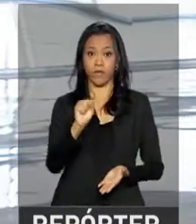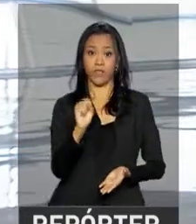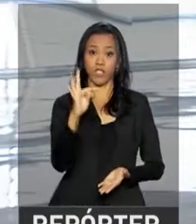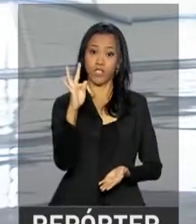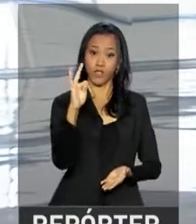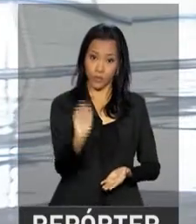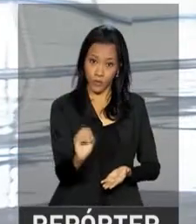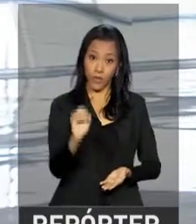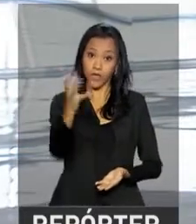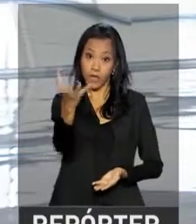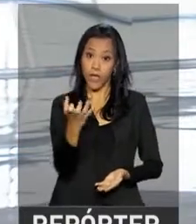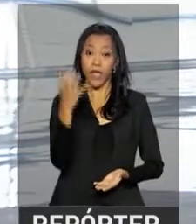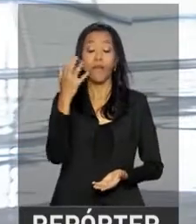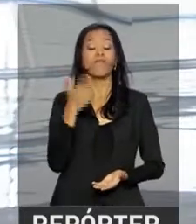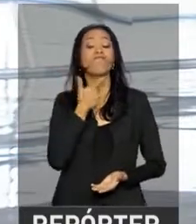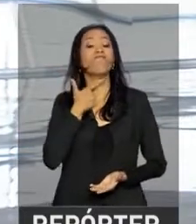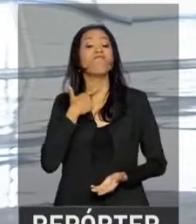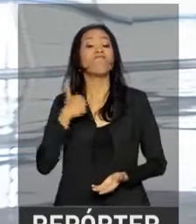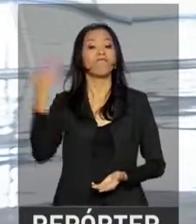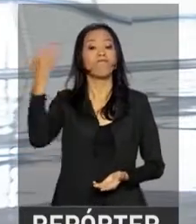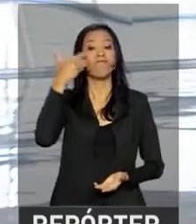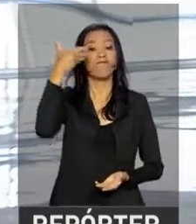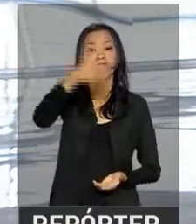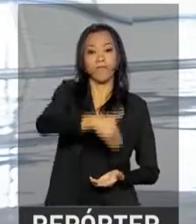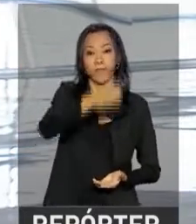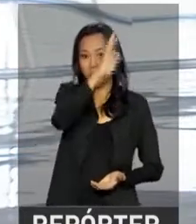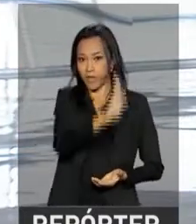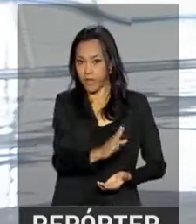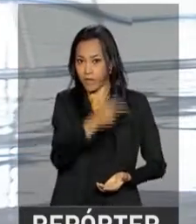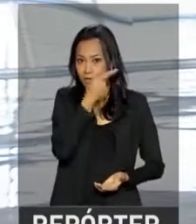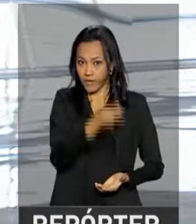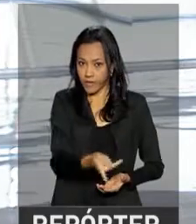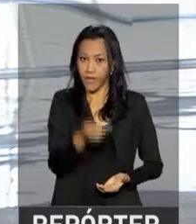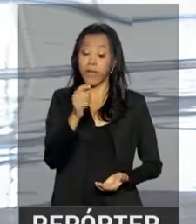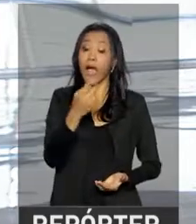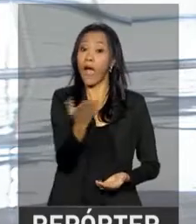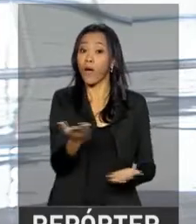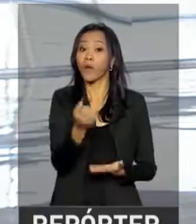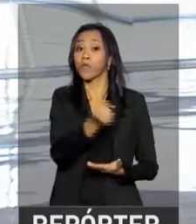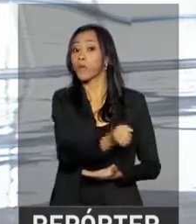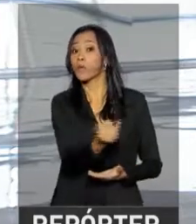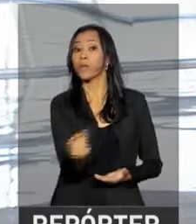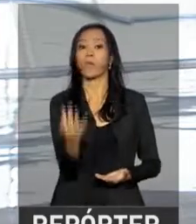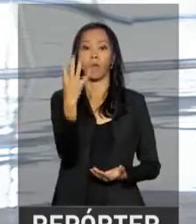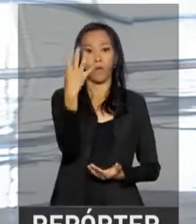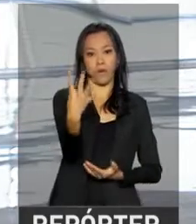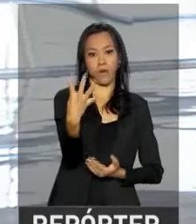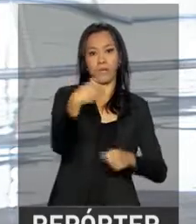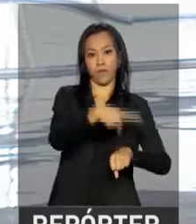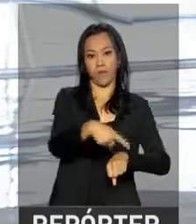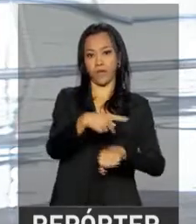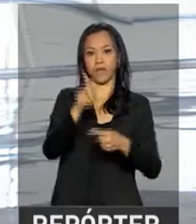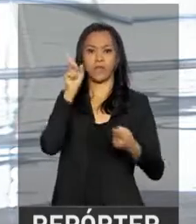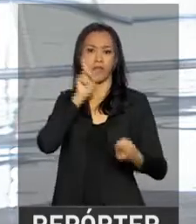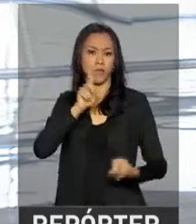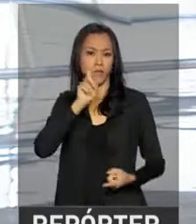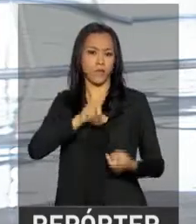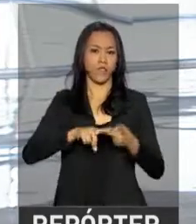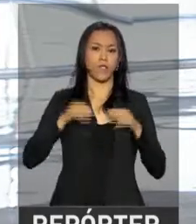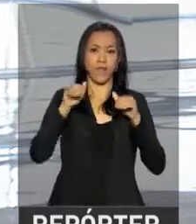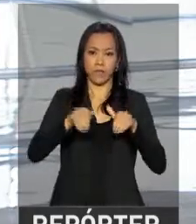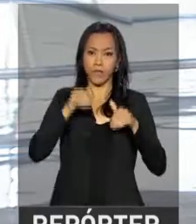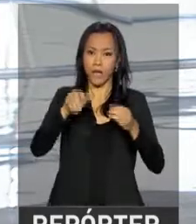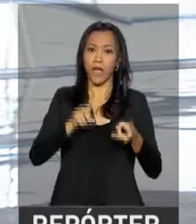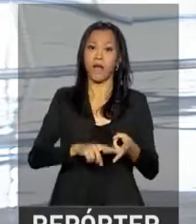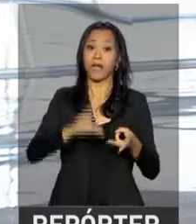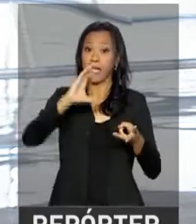desejarem visitar o país. Bom, agora são 4 os países beneficiados com o visto. Além dos Estados Unidos, Austrália,